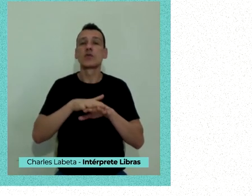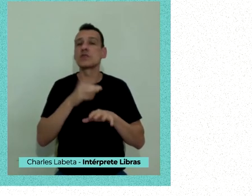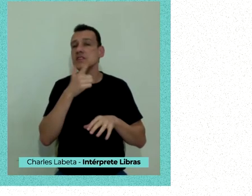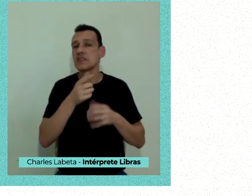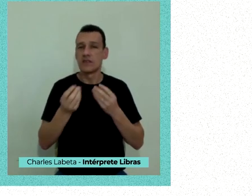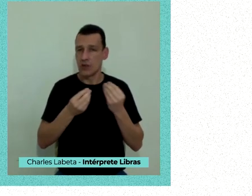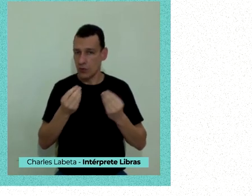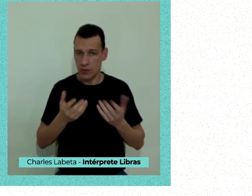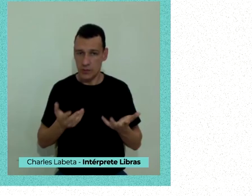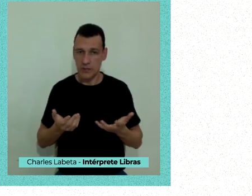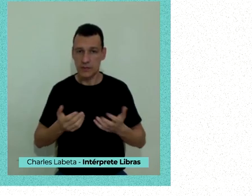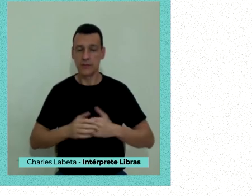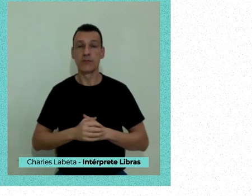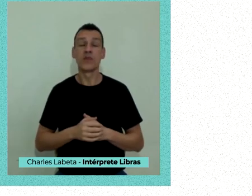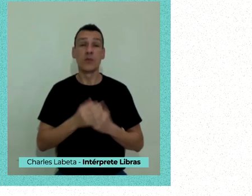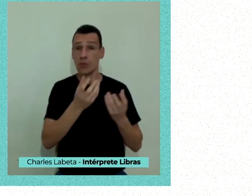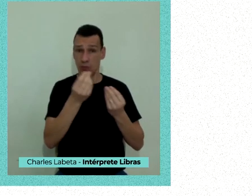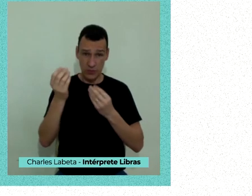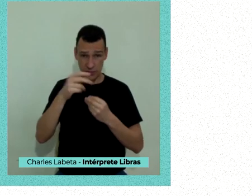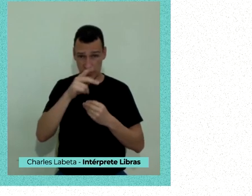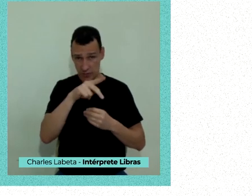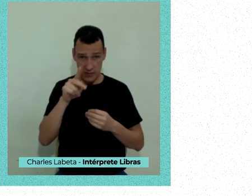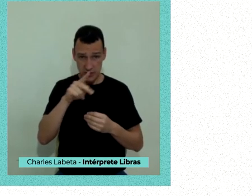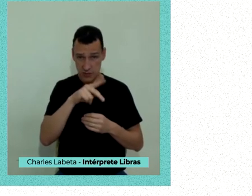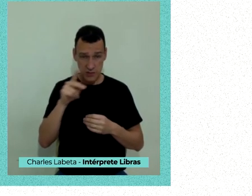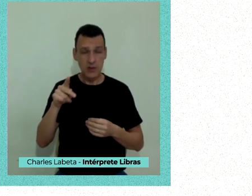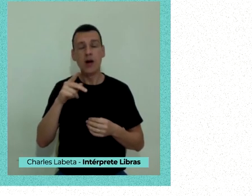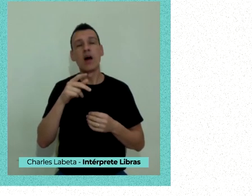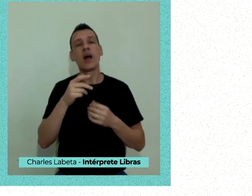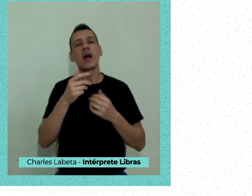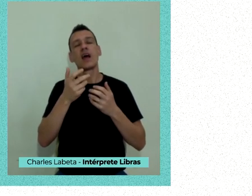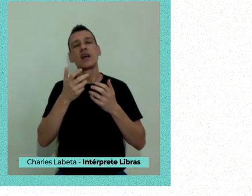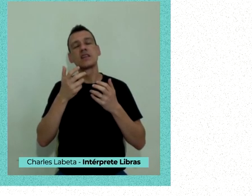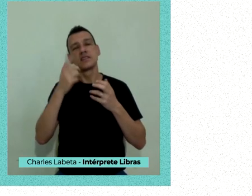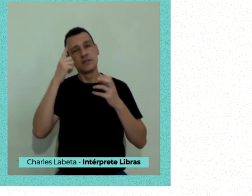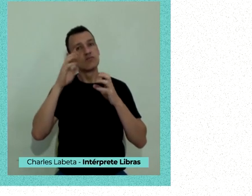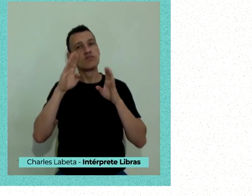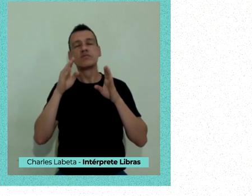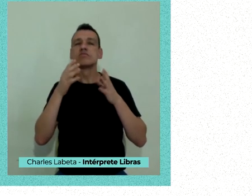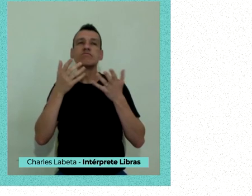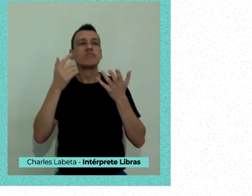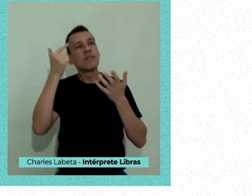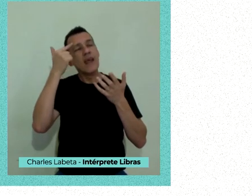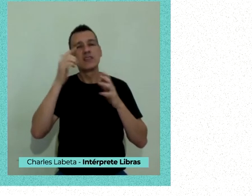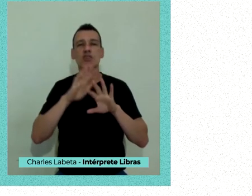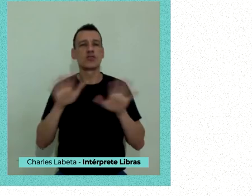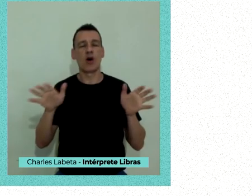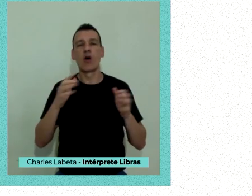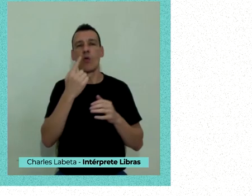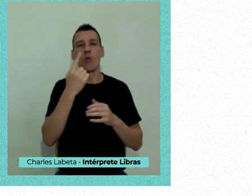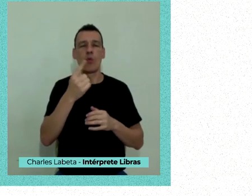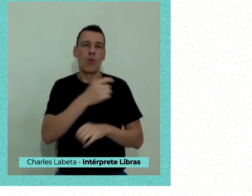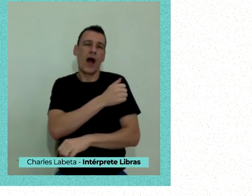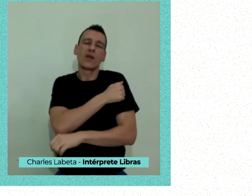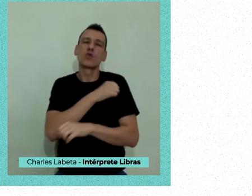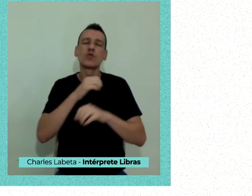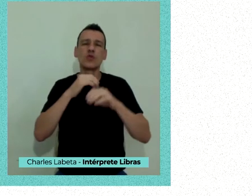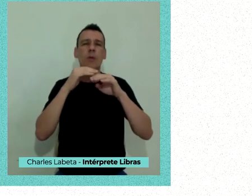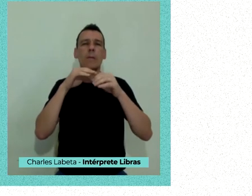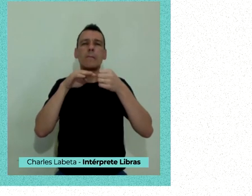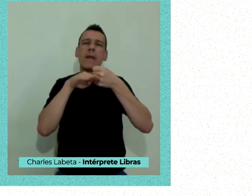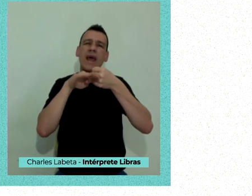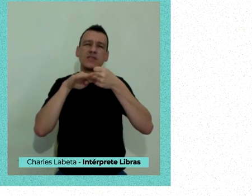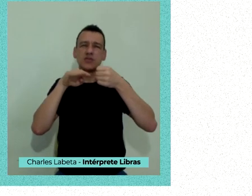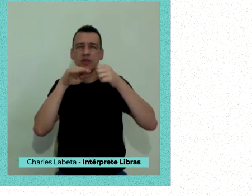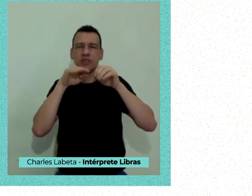a turma mirando um aluno médio. E essa média, ela é mítica, e ela representa